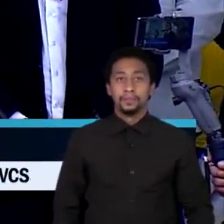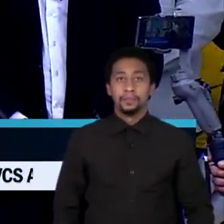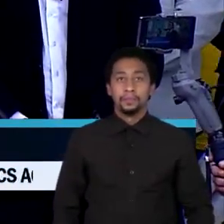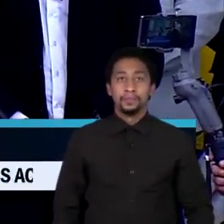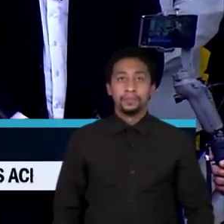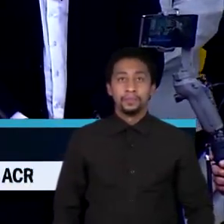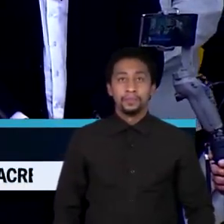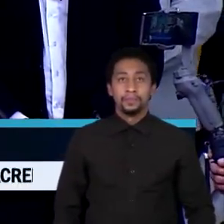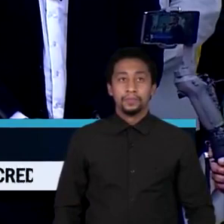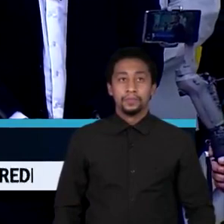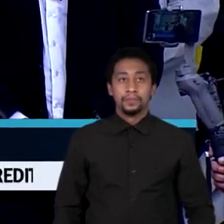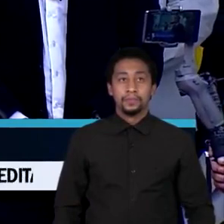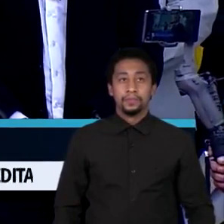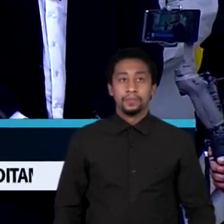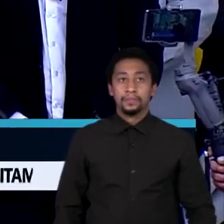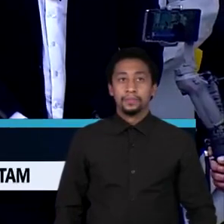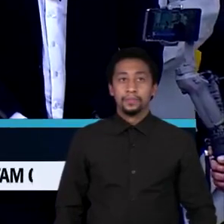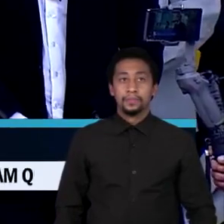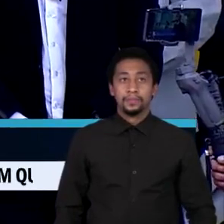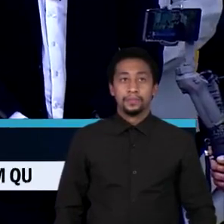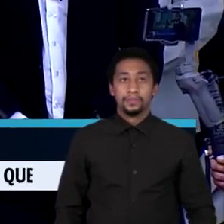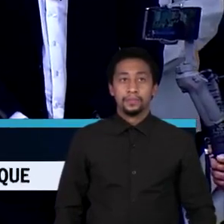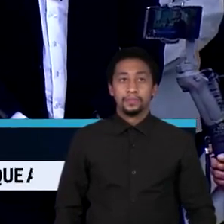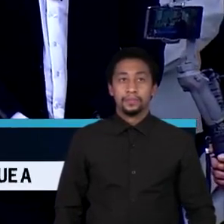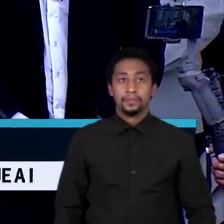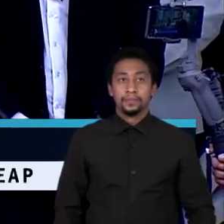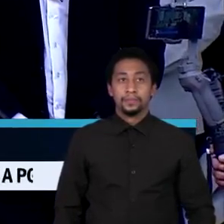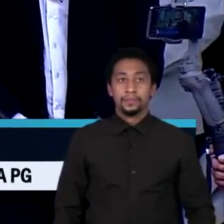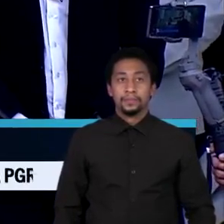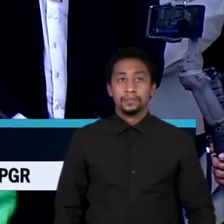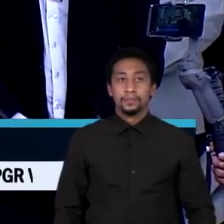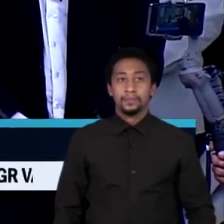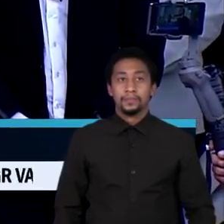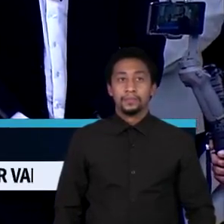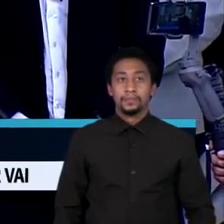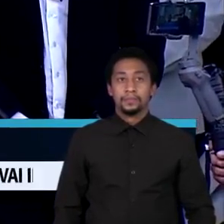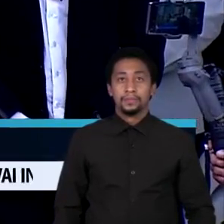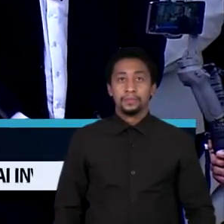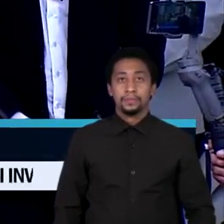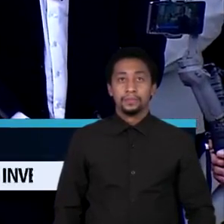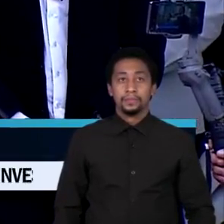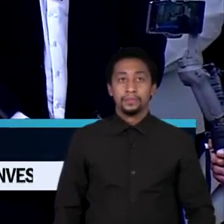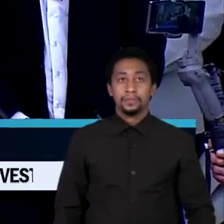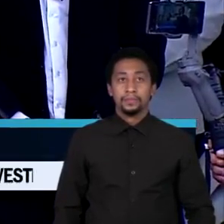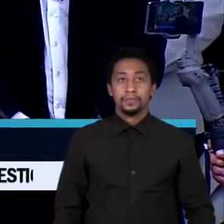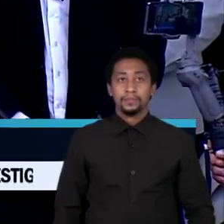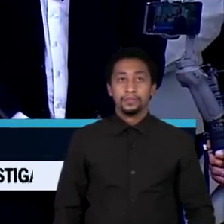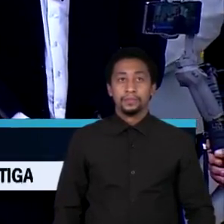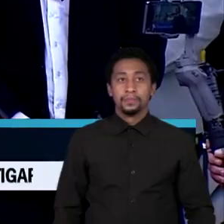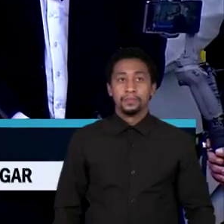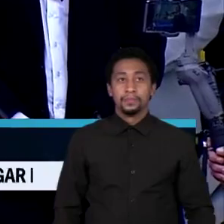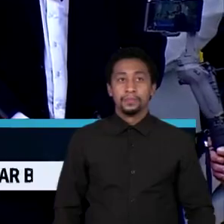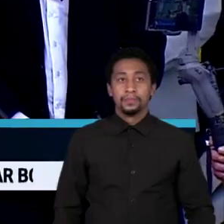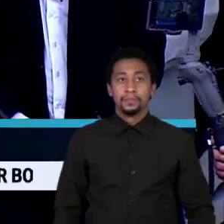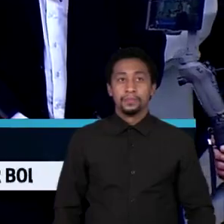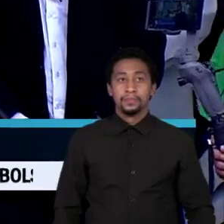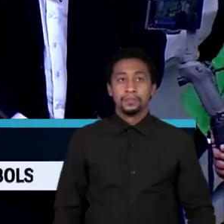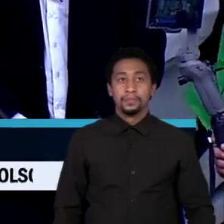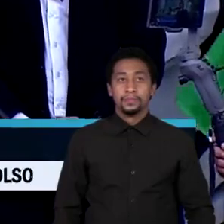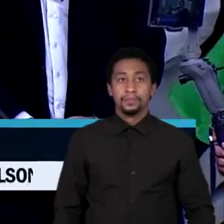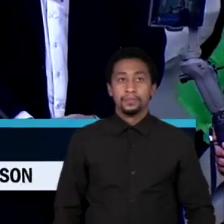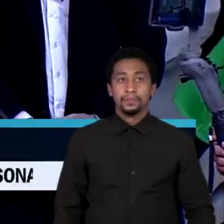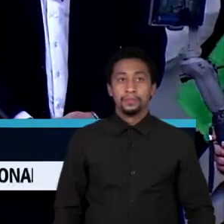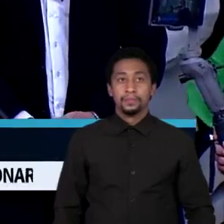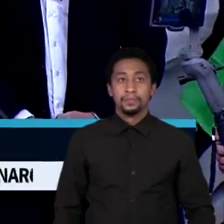eu tenho um exército que se aproxima dos 200 milhões de pessoas nos quatro